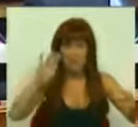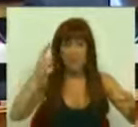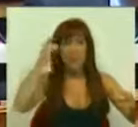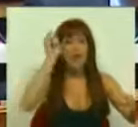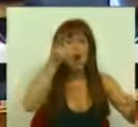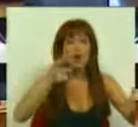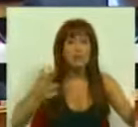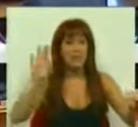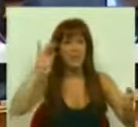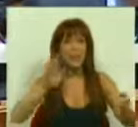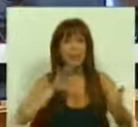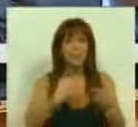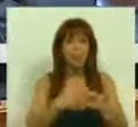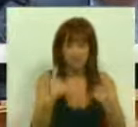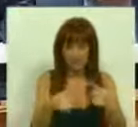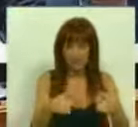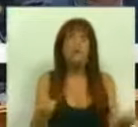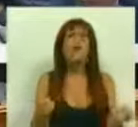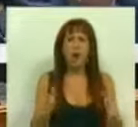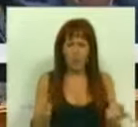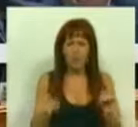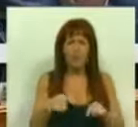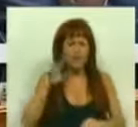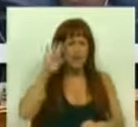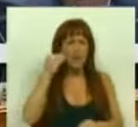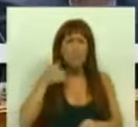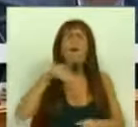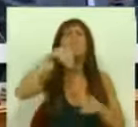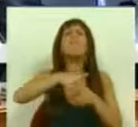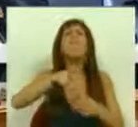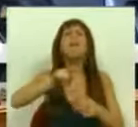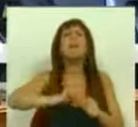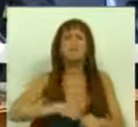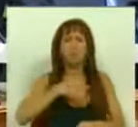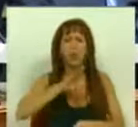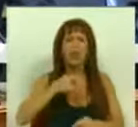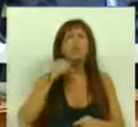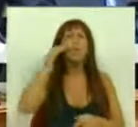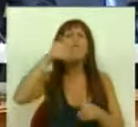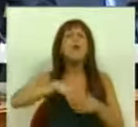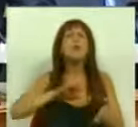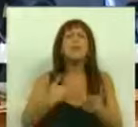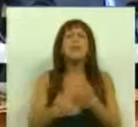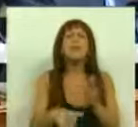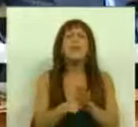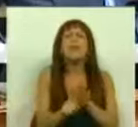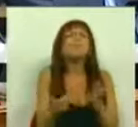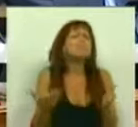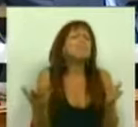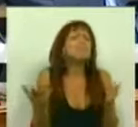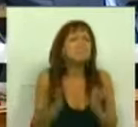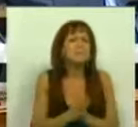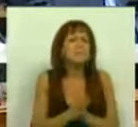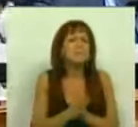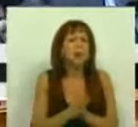saber o que pensa e saber as propostas que tem. E já agora também saber como vai votar, O Partido Socialista como é que vai votar esta proposta de lei, já agora?